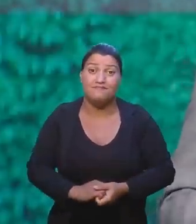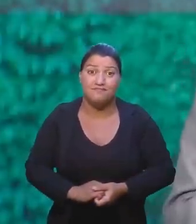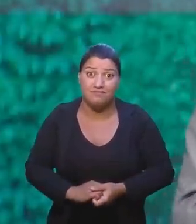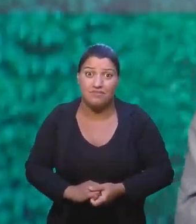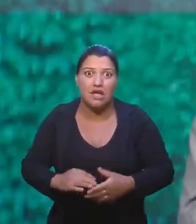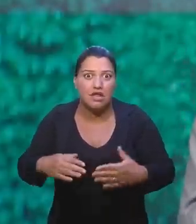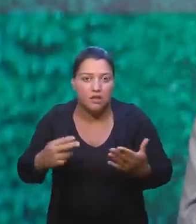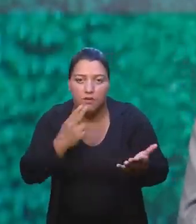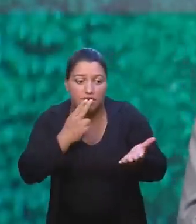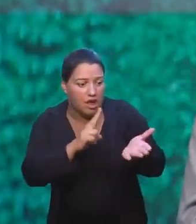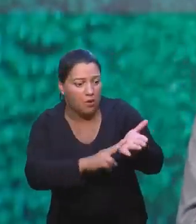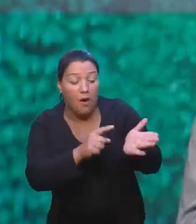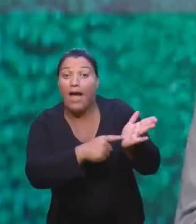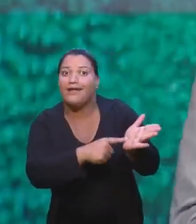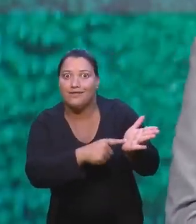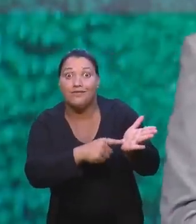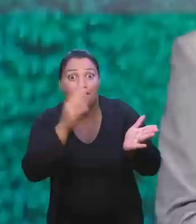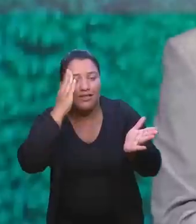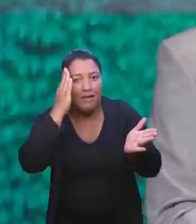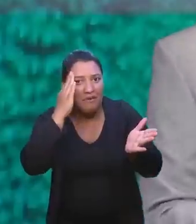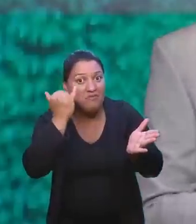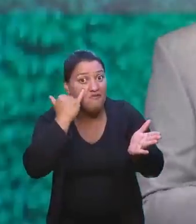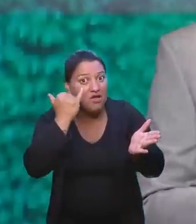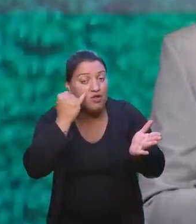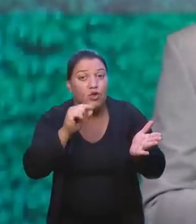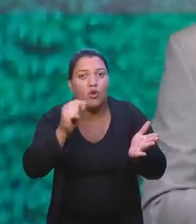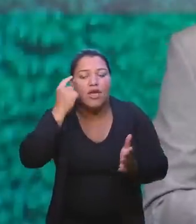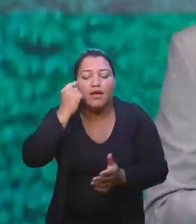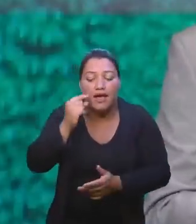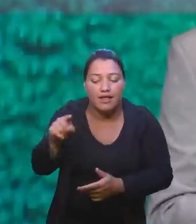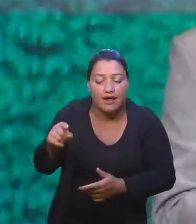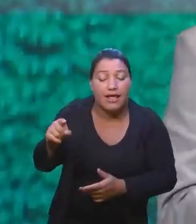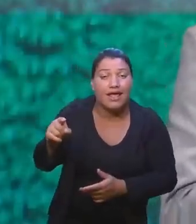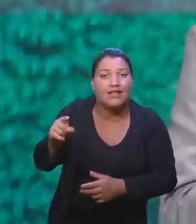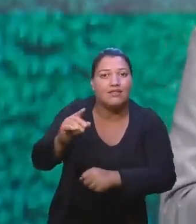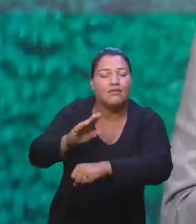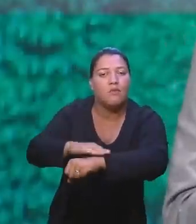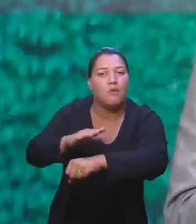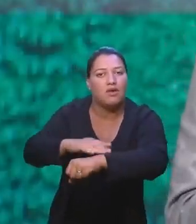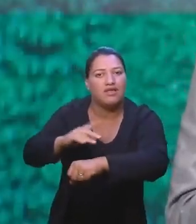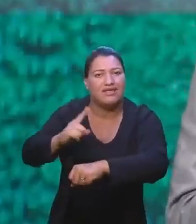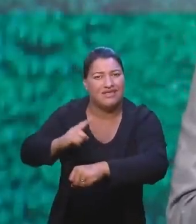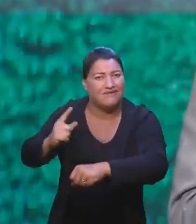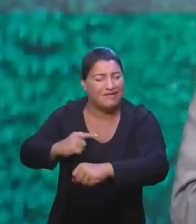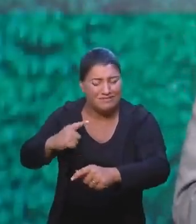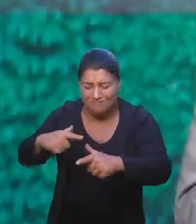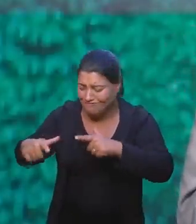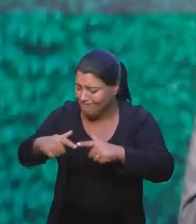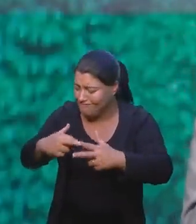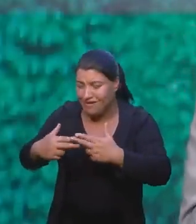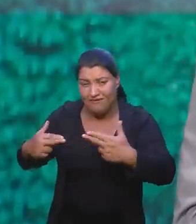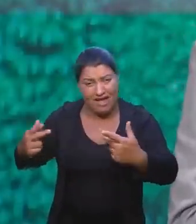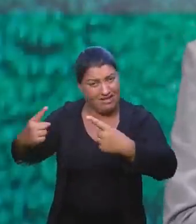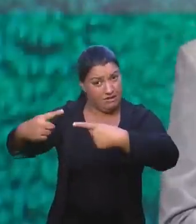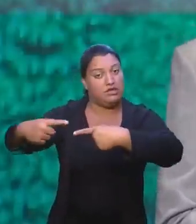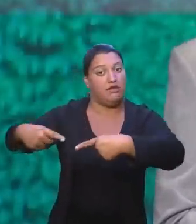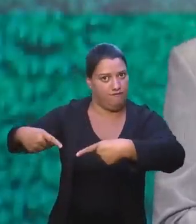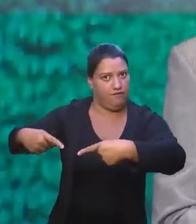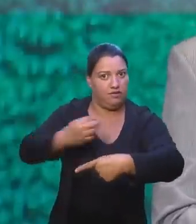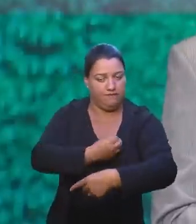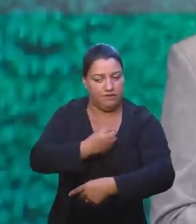Através destas cartas, também pudemos saber que Kardec, num dado momento, pelo volume da tarefa, outro desafio